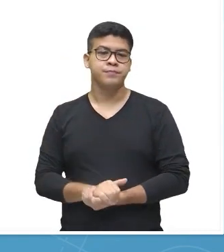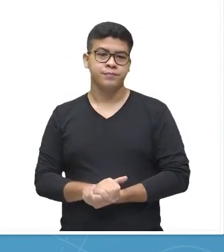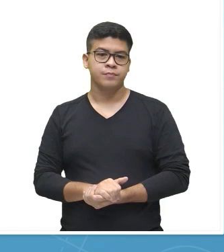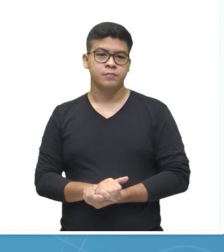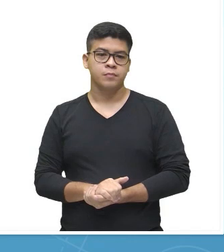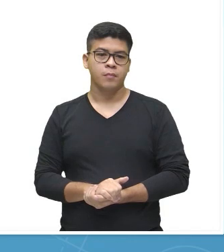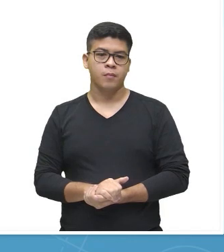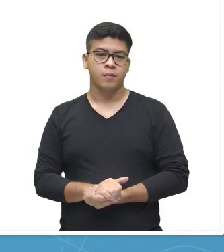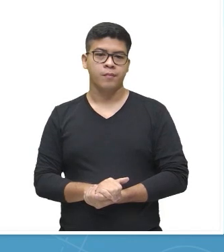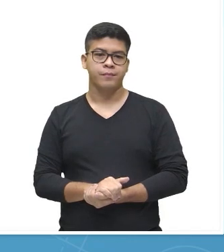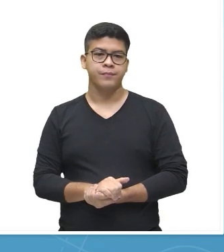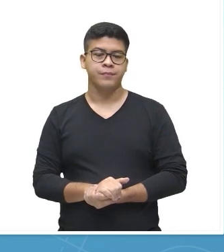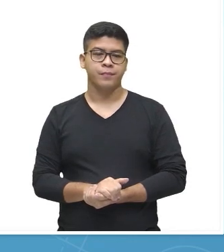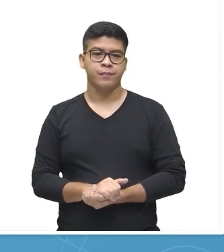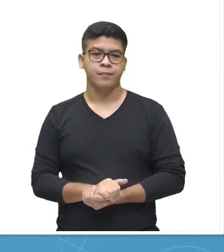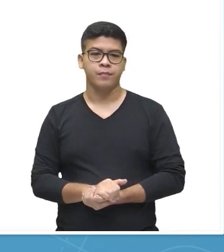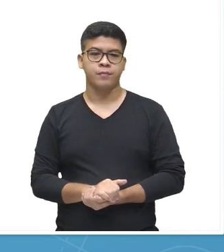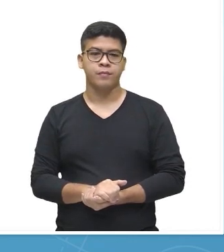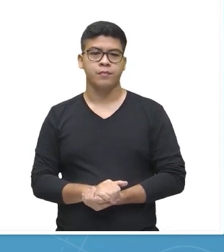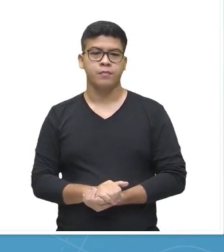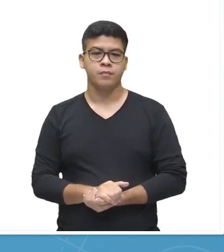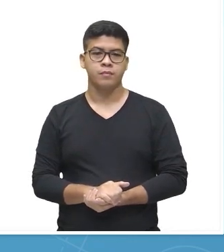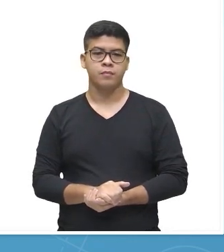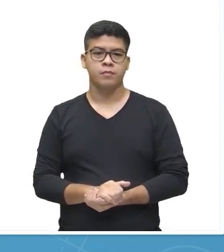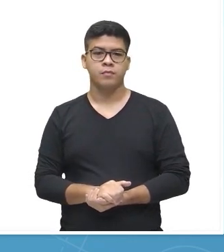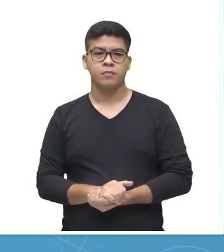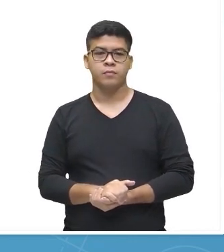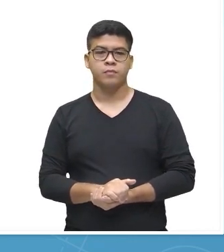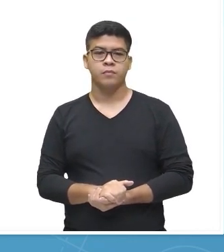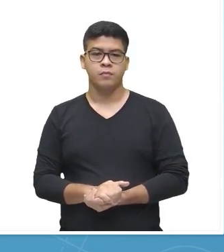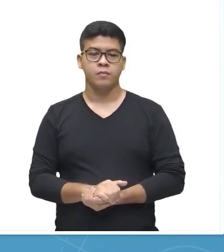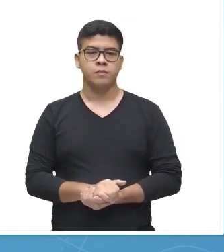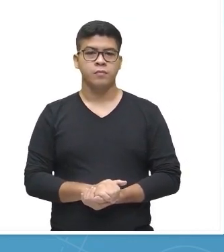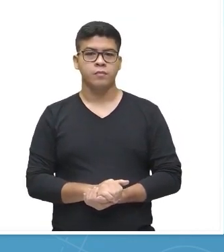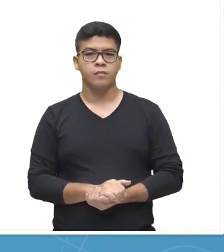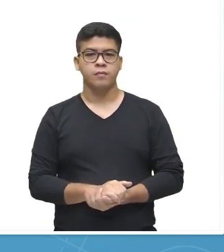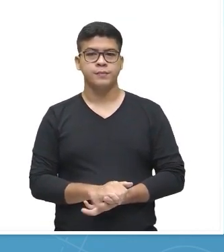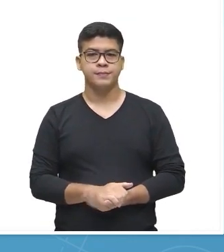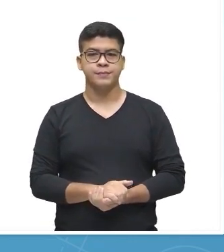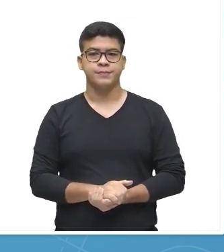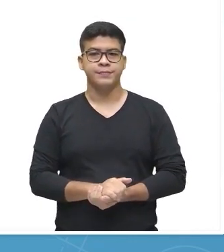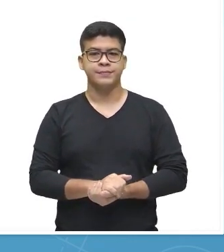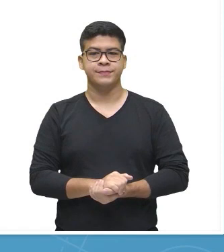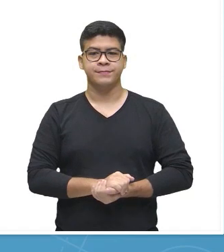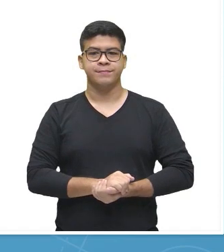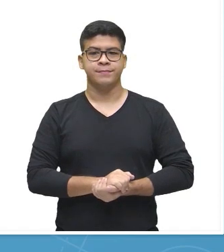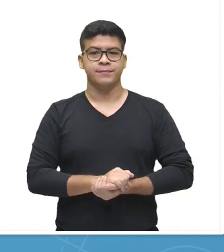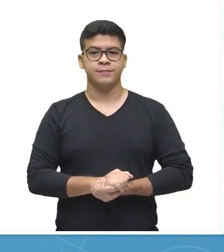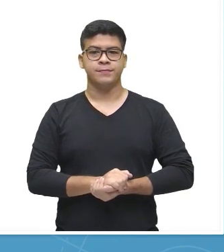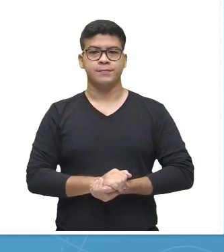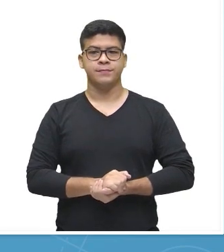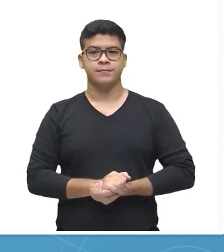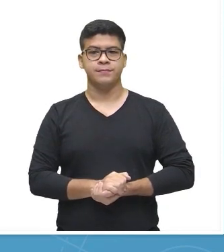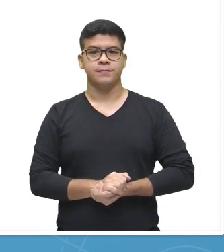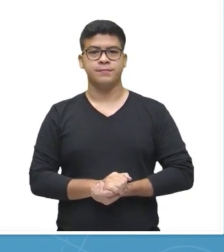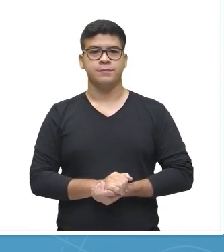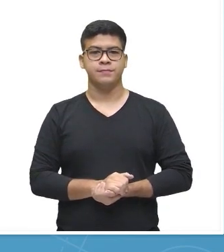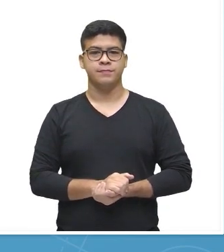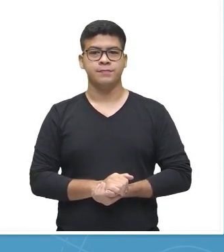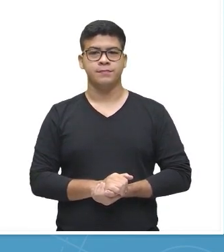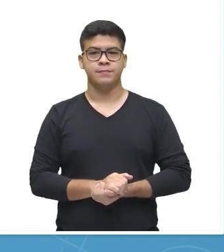a Ruth também colocou a D. Vamos passando aí para ver a participação.